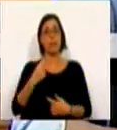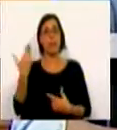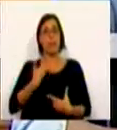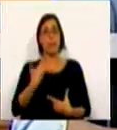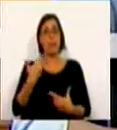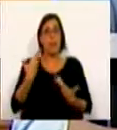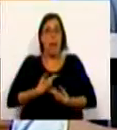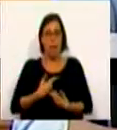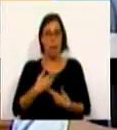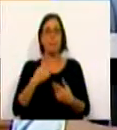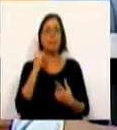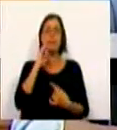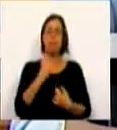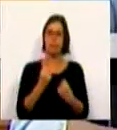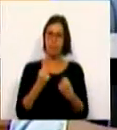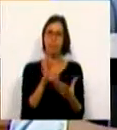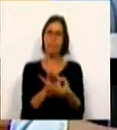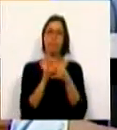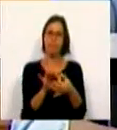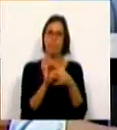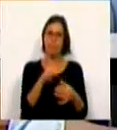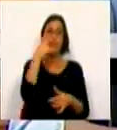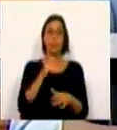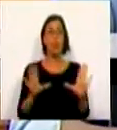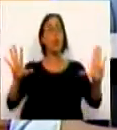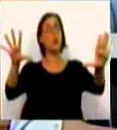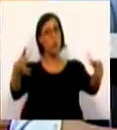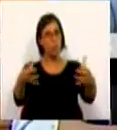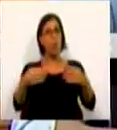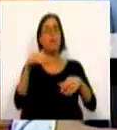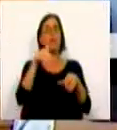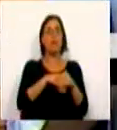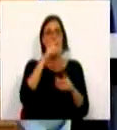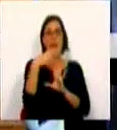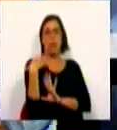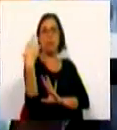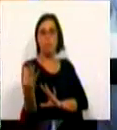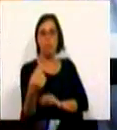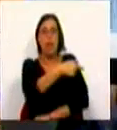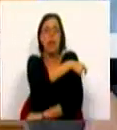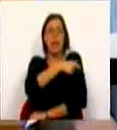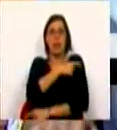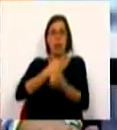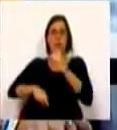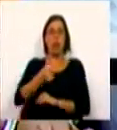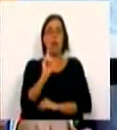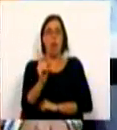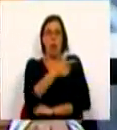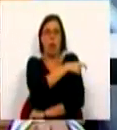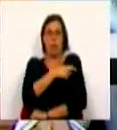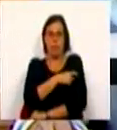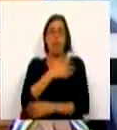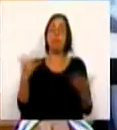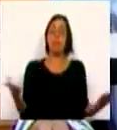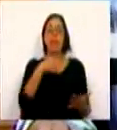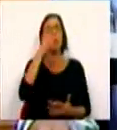É essencial fortalecer os laços do cidadão com a comunidade, dos eleitores aos eleitos, dos representados aos representantes, e